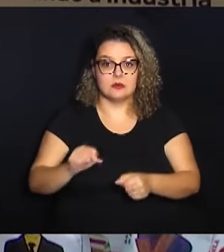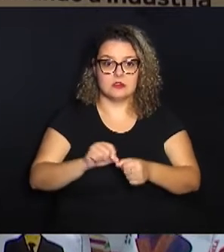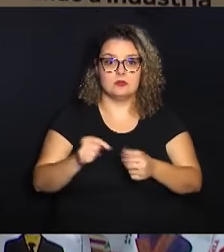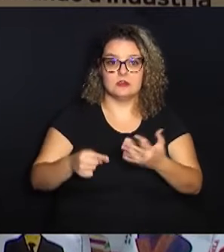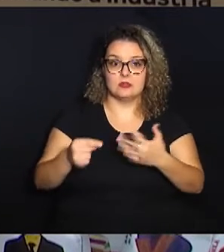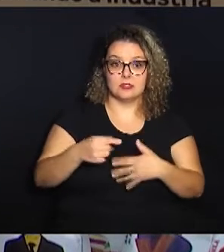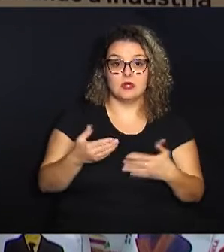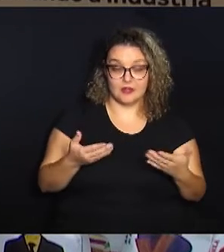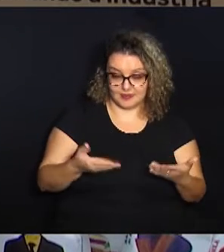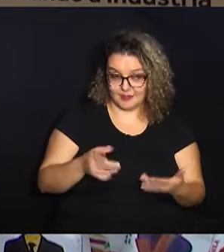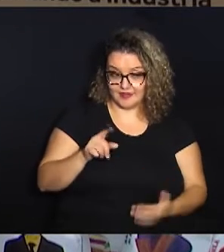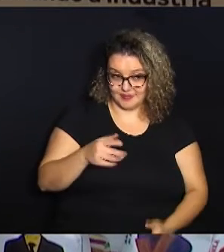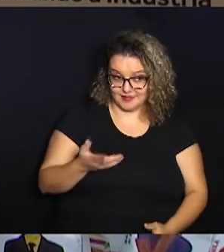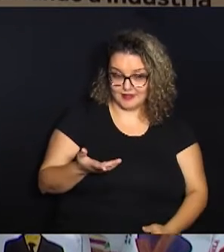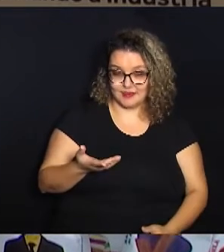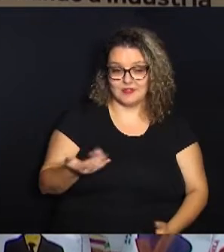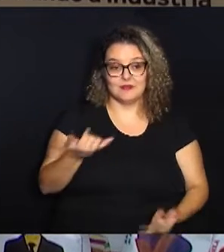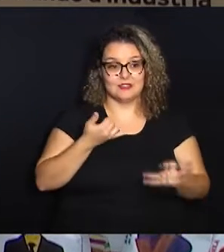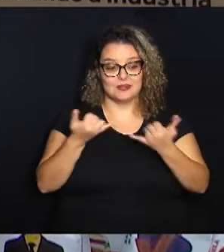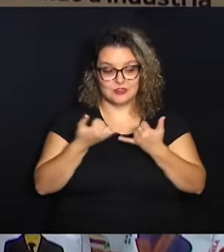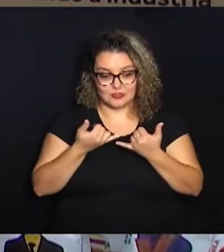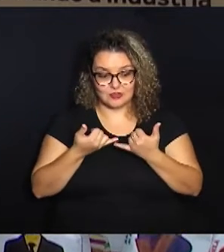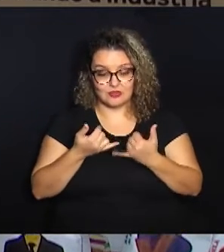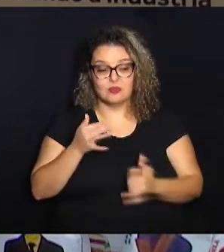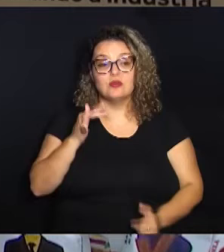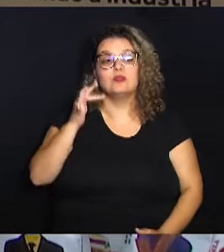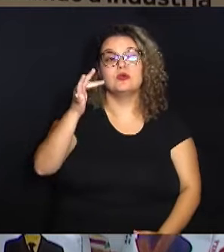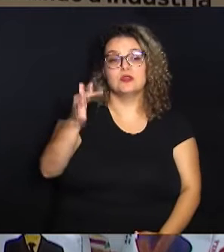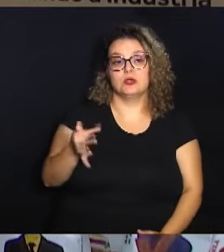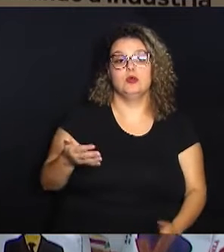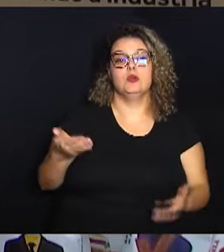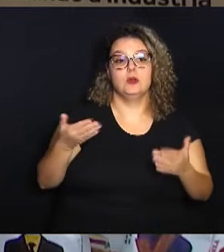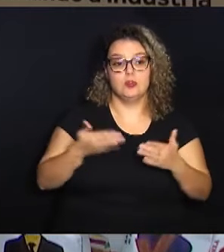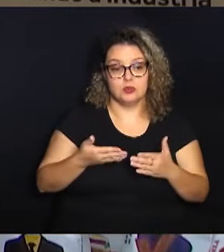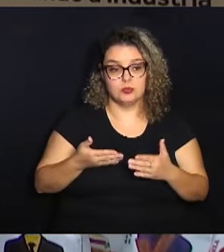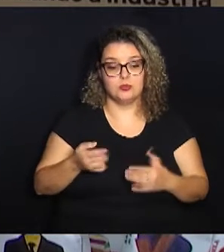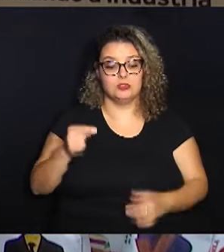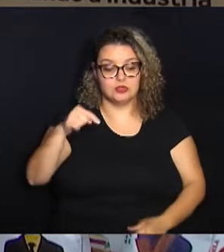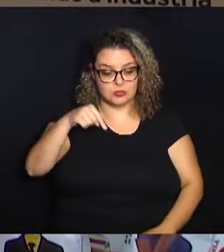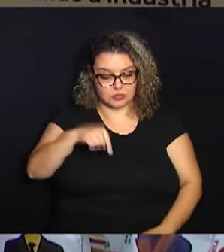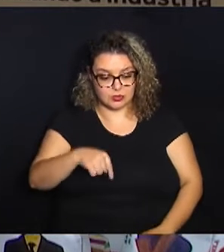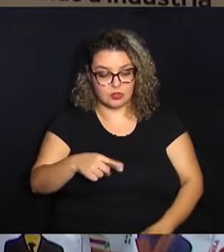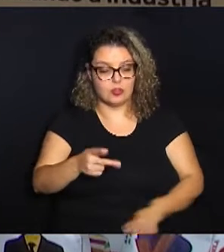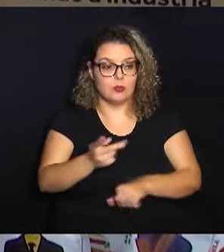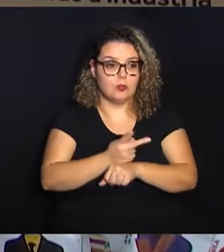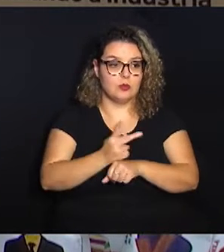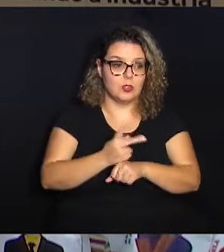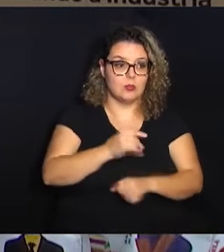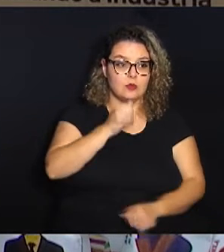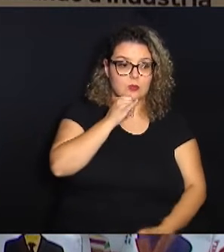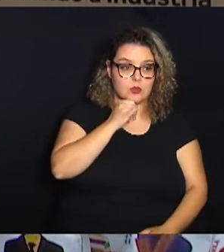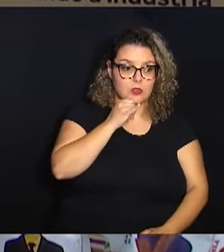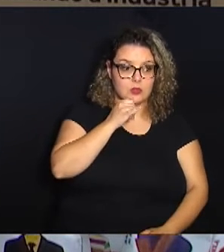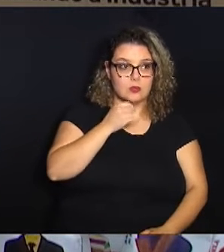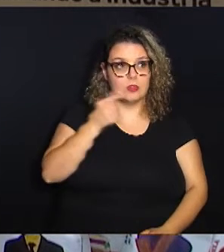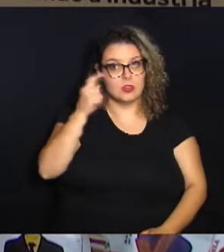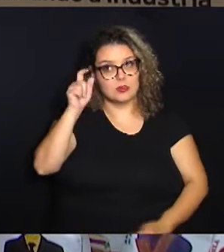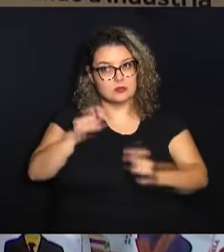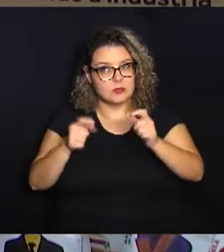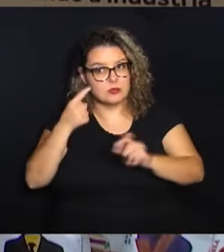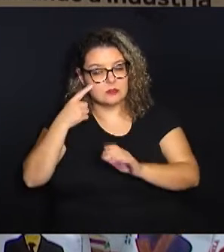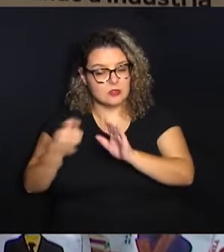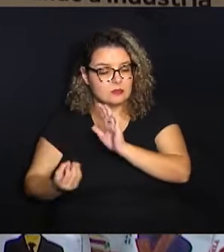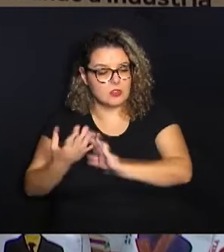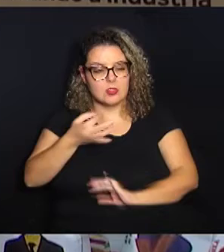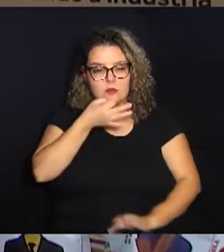E agora você me conta sobre o futuro, né? Hoje vocês estão vindo aqui buscando, por exemplo, os formadores de opinião,